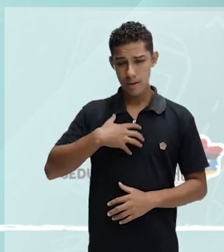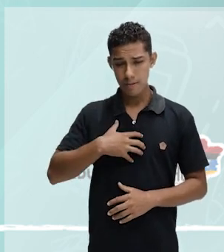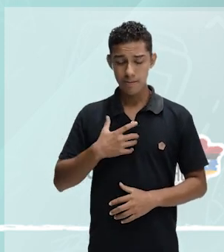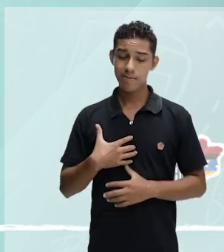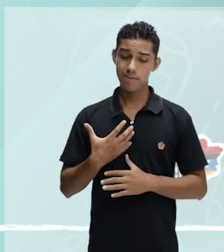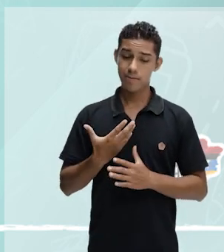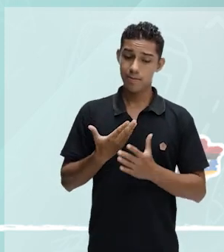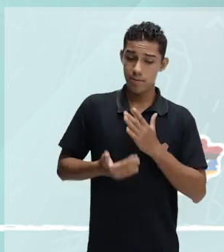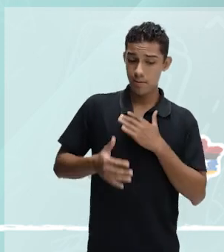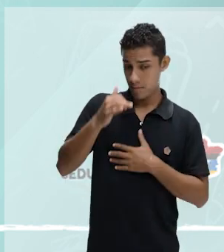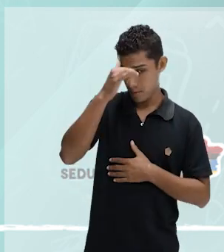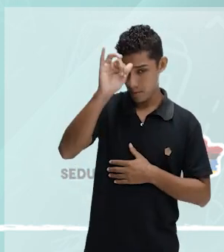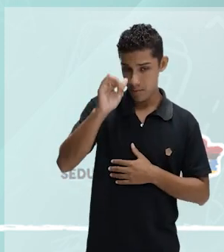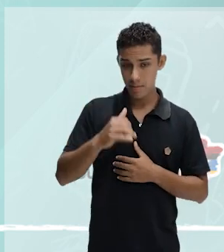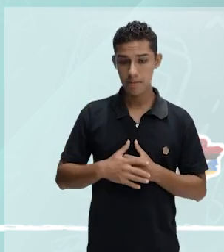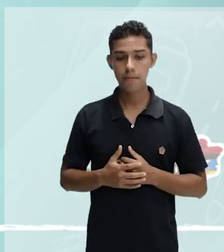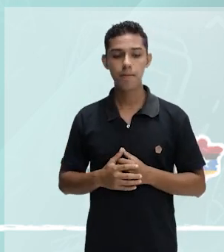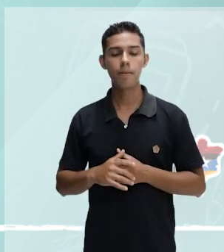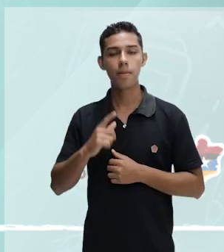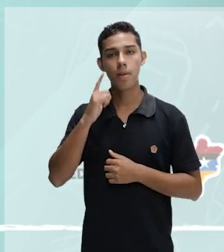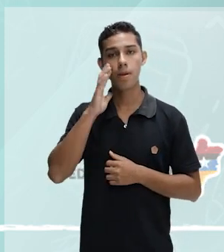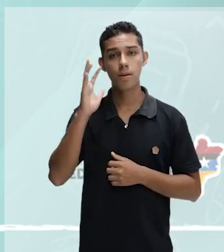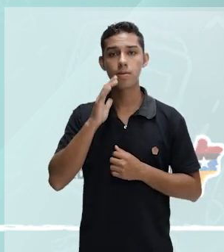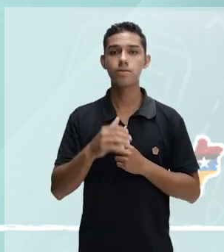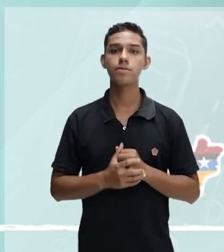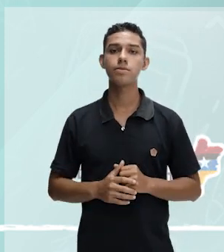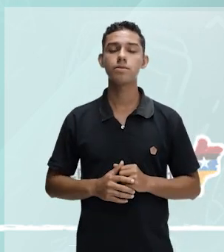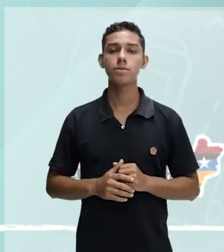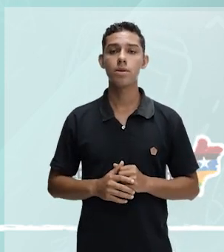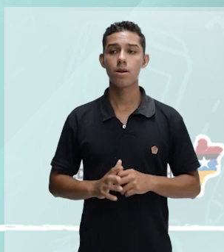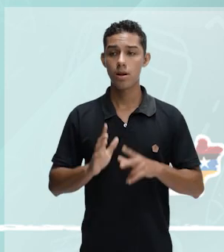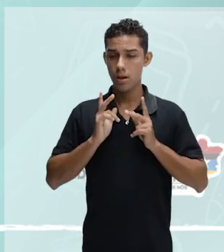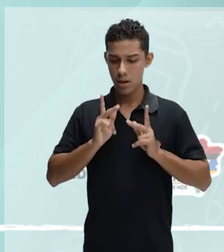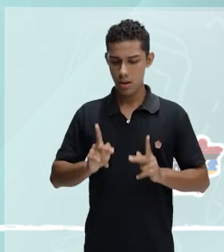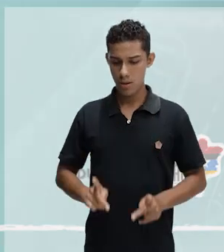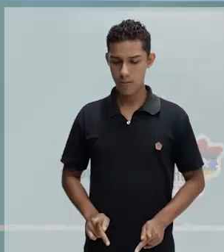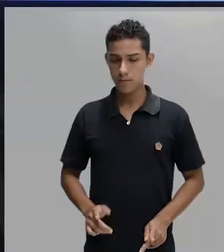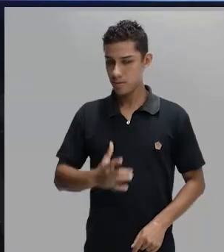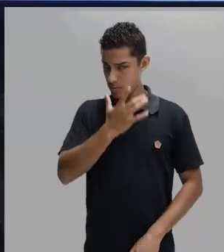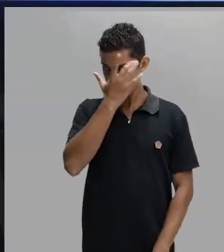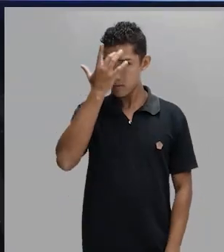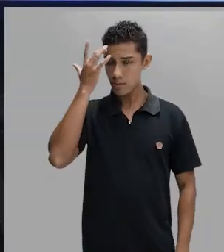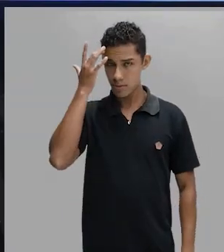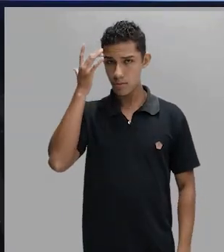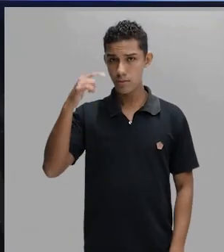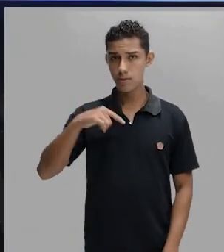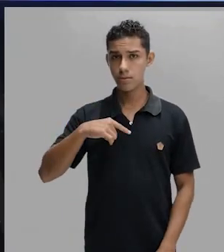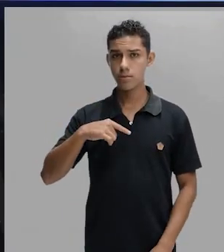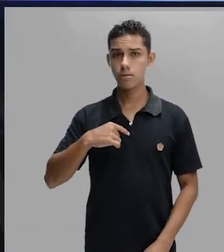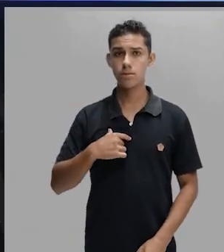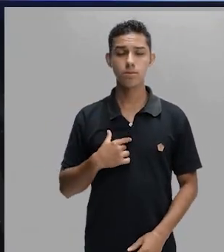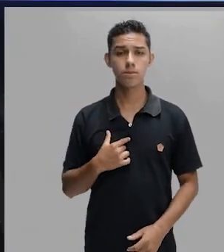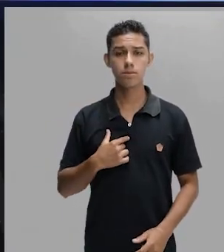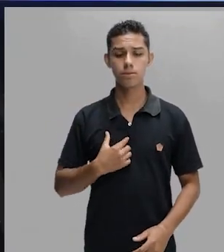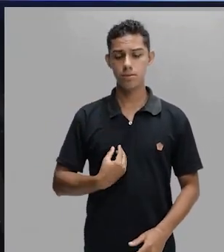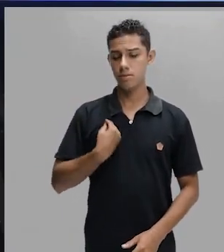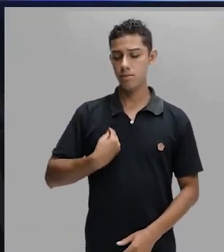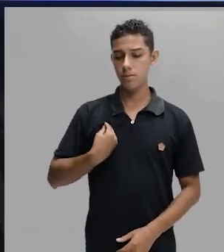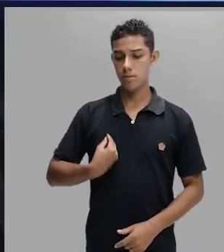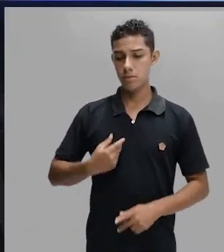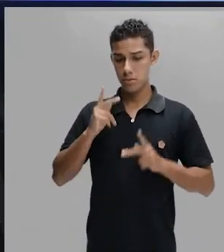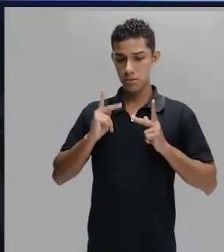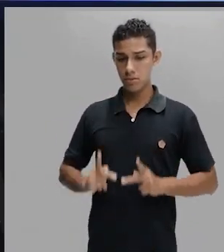da gravidade. Ora, turminha, a questão da postura é eu ter uma postura, uma posição